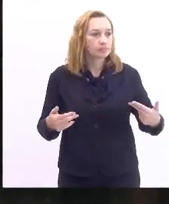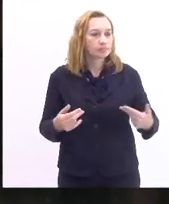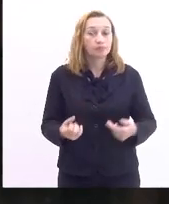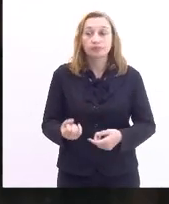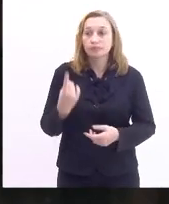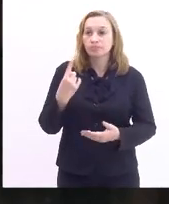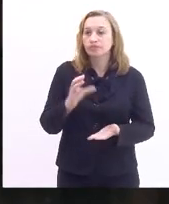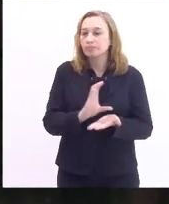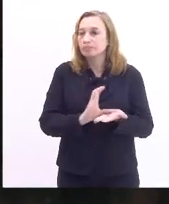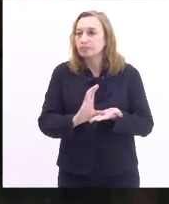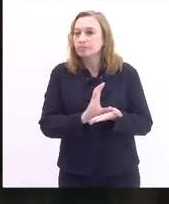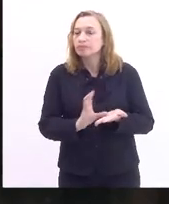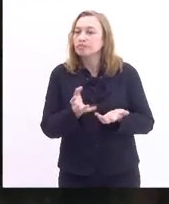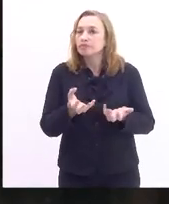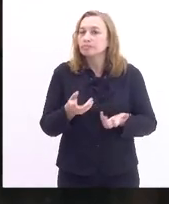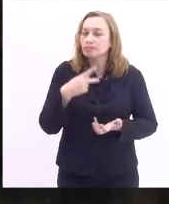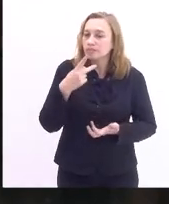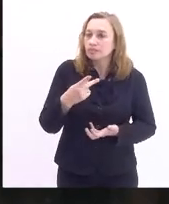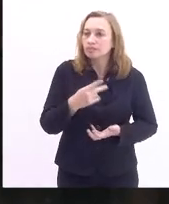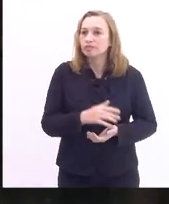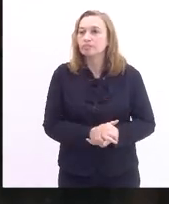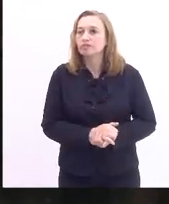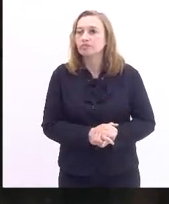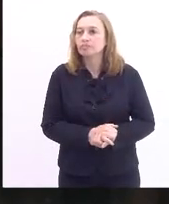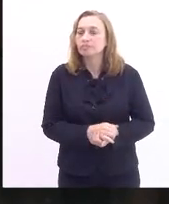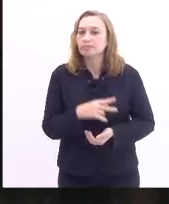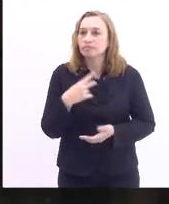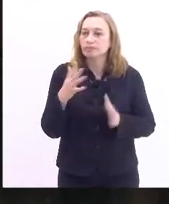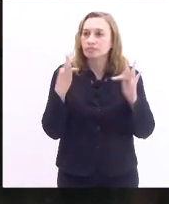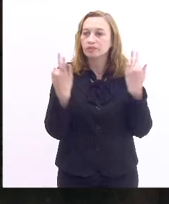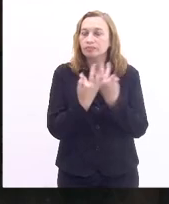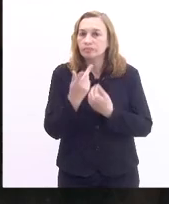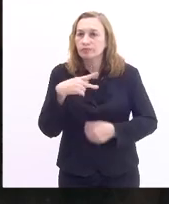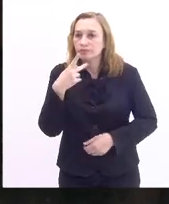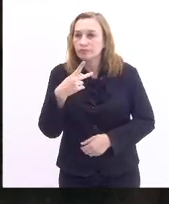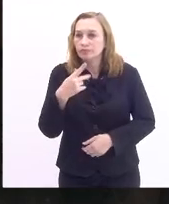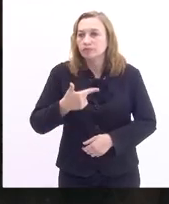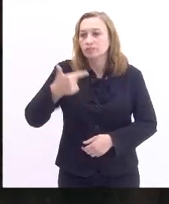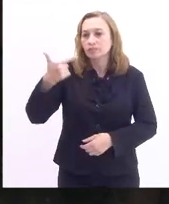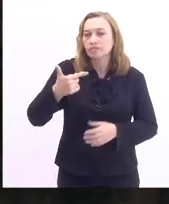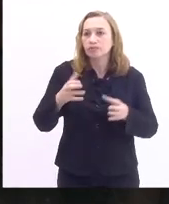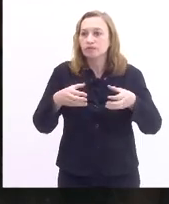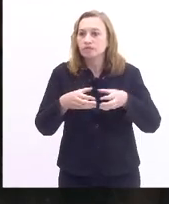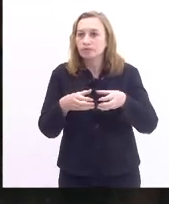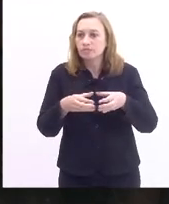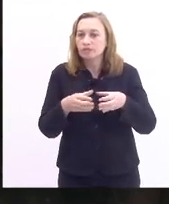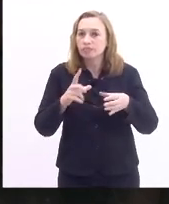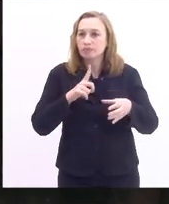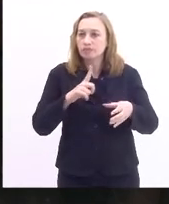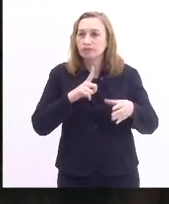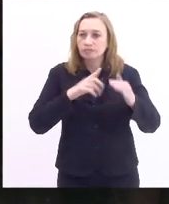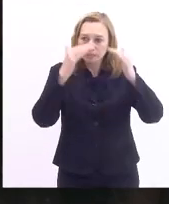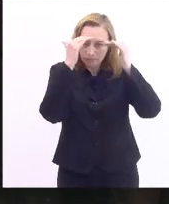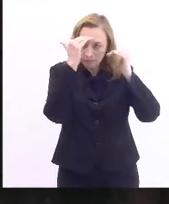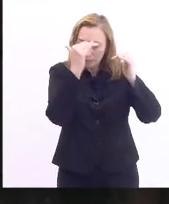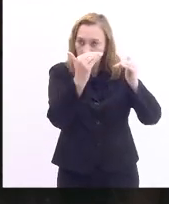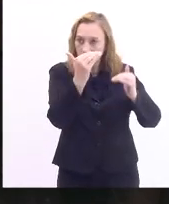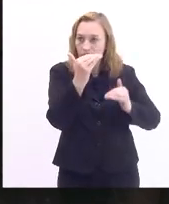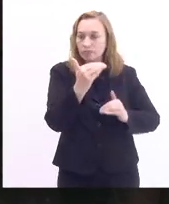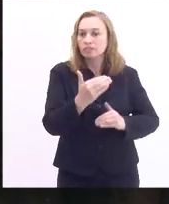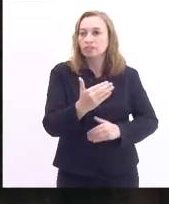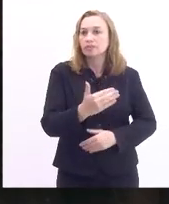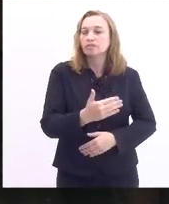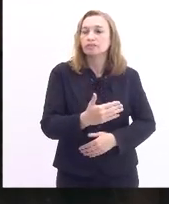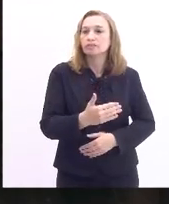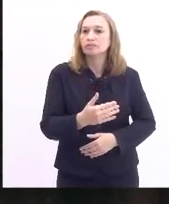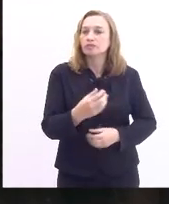ex-conselheiros eu quero dizer o seguinte eu faria da nossa família tem um segundo grupo que a gente tem que agradecer e que